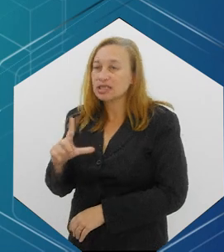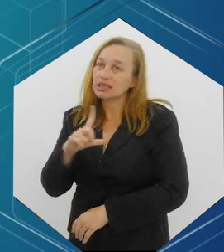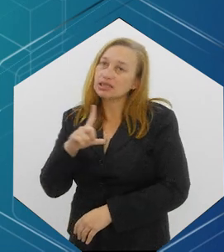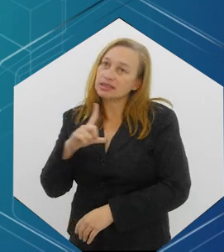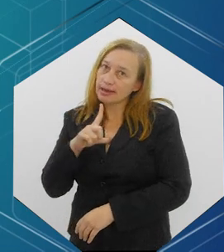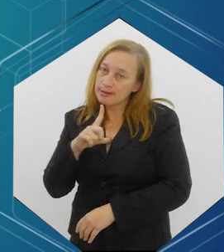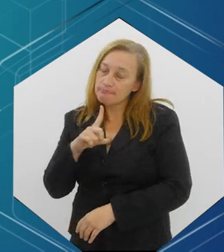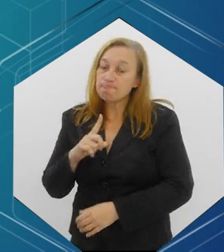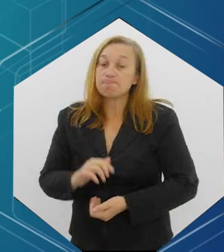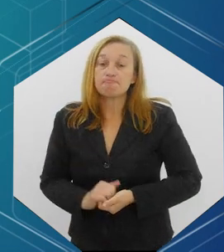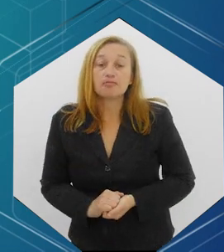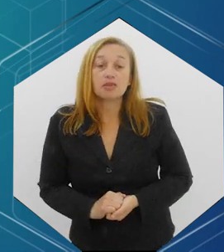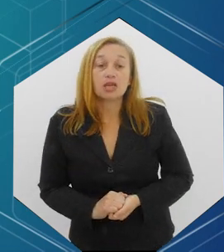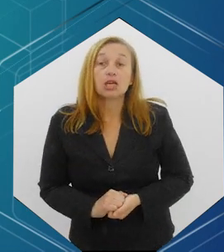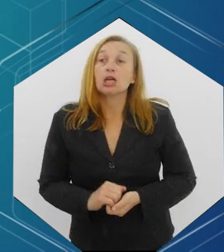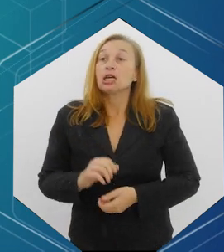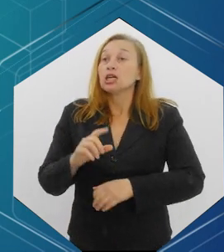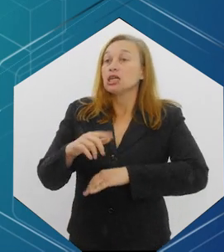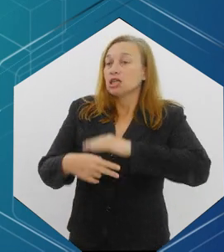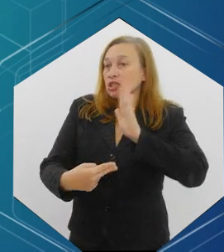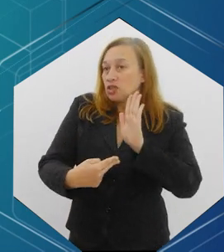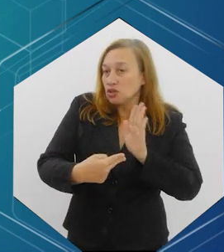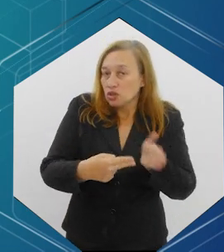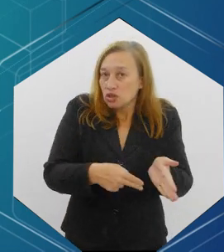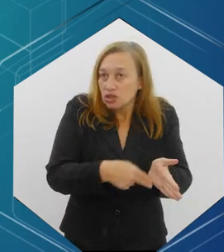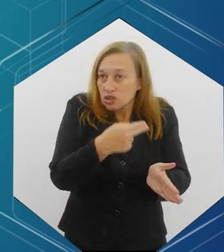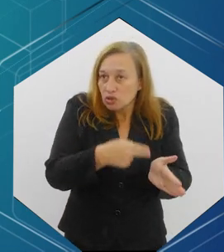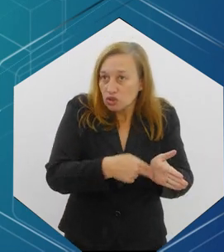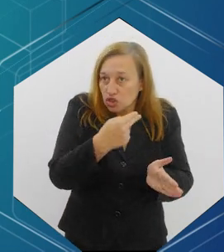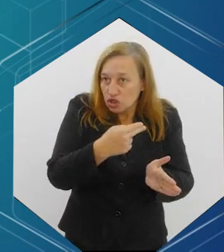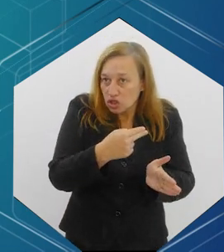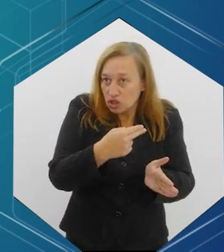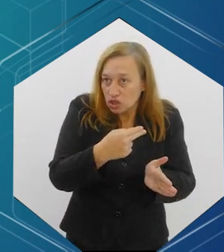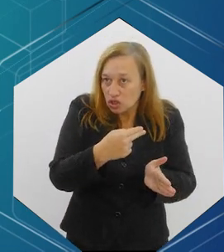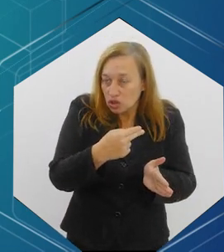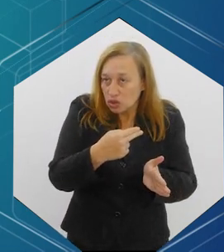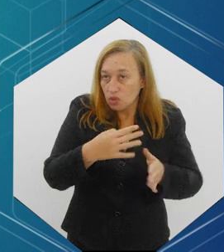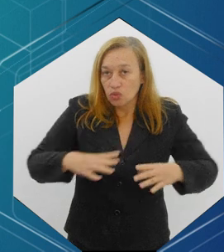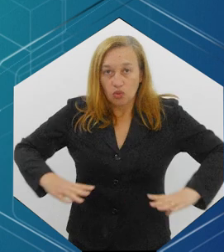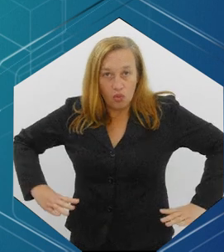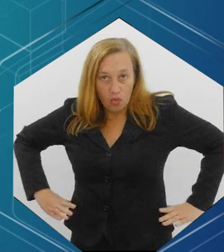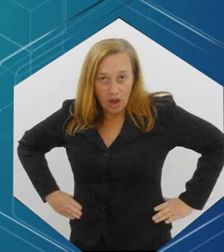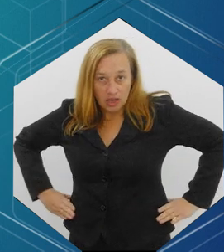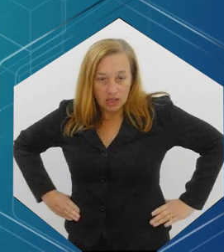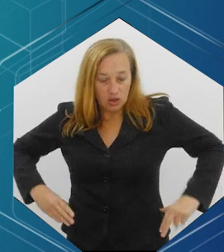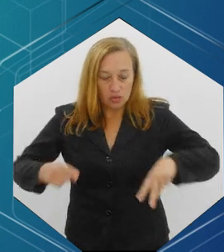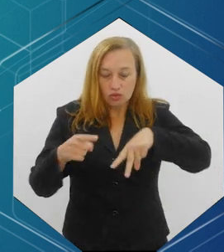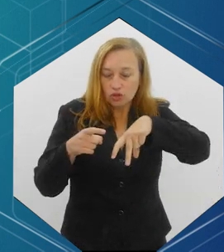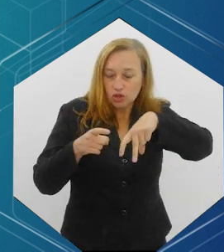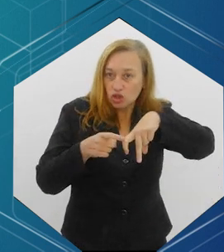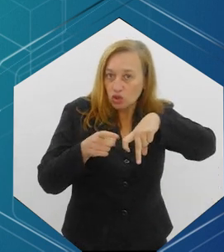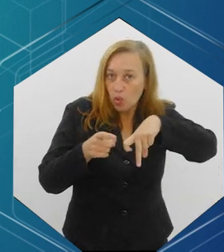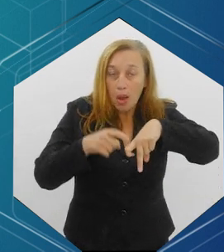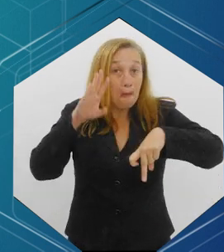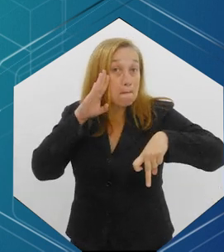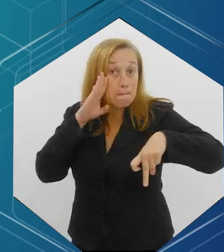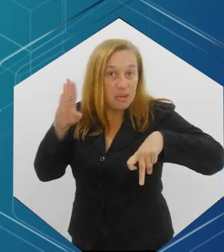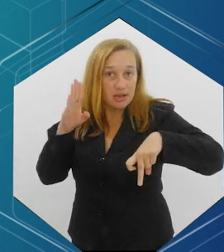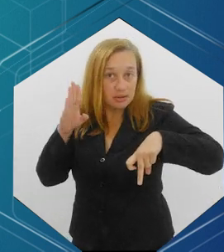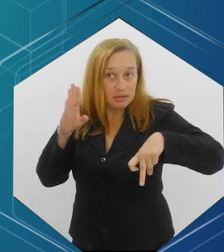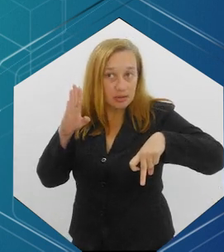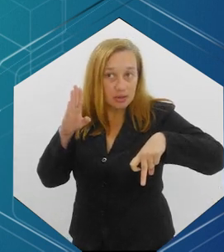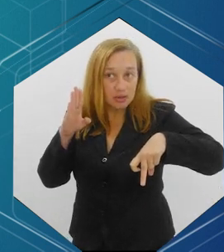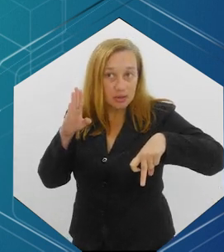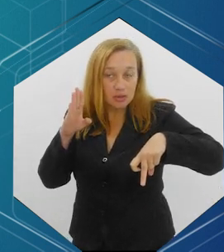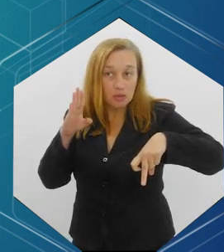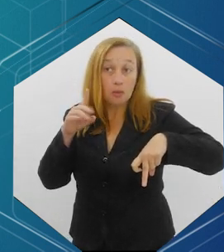na literatura, né, que as cirurgias dos membros inferiores, quadril e joelhos, principalmente, são as que